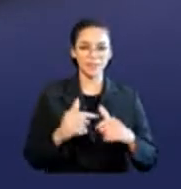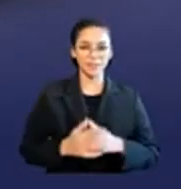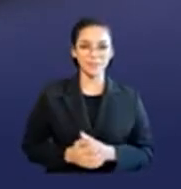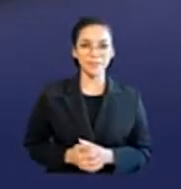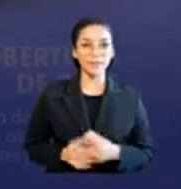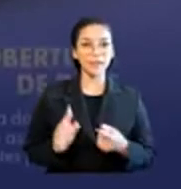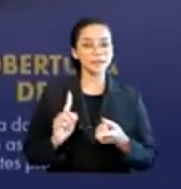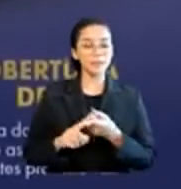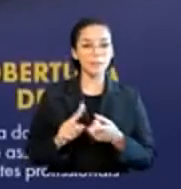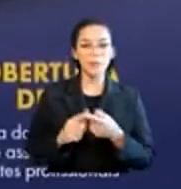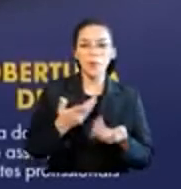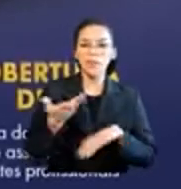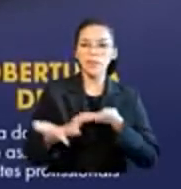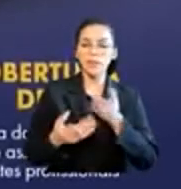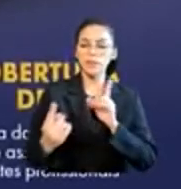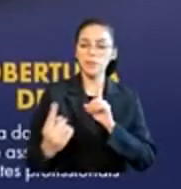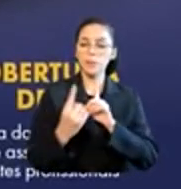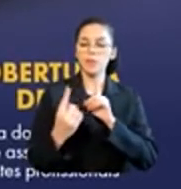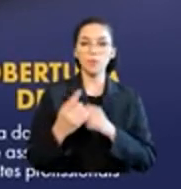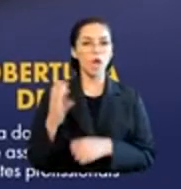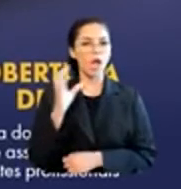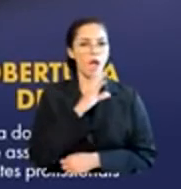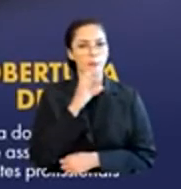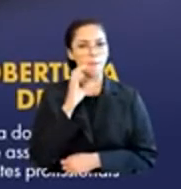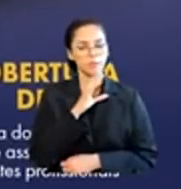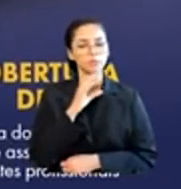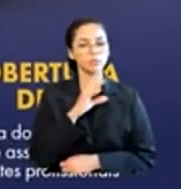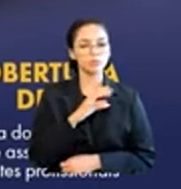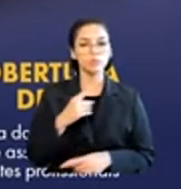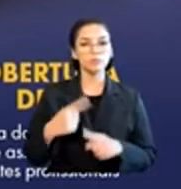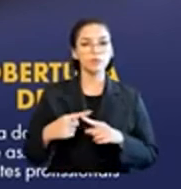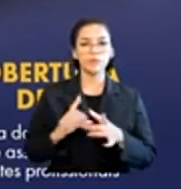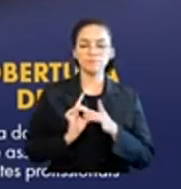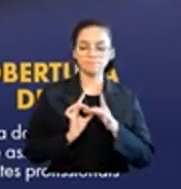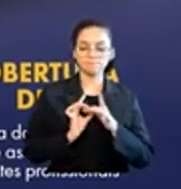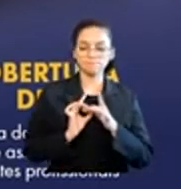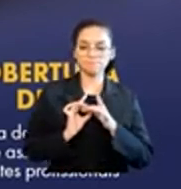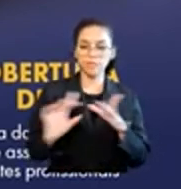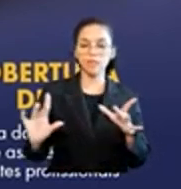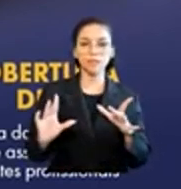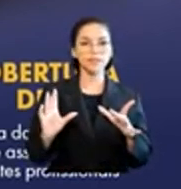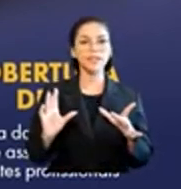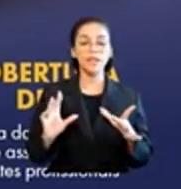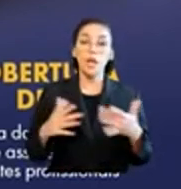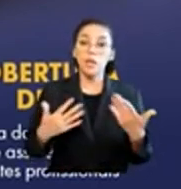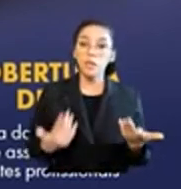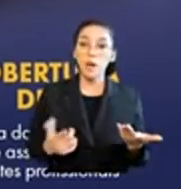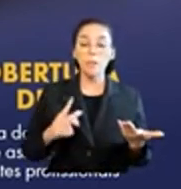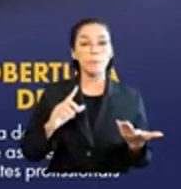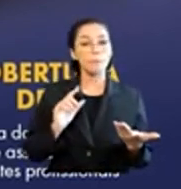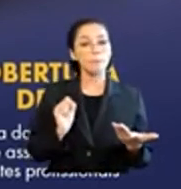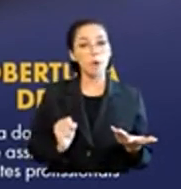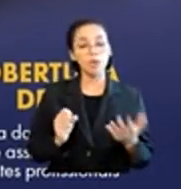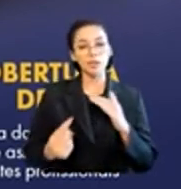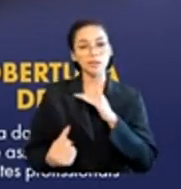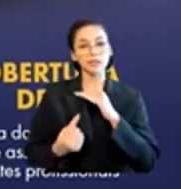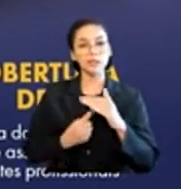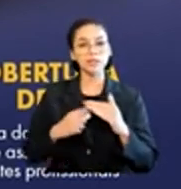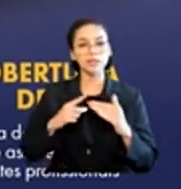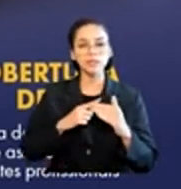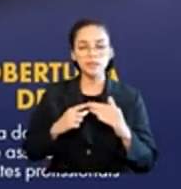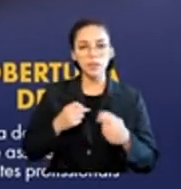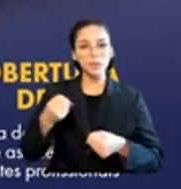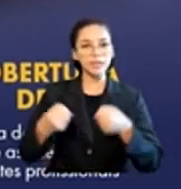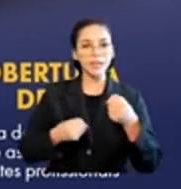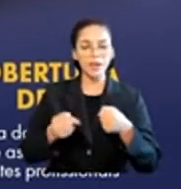atendimento rápido para proporcionar o máximo de disponibilidade, ou seja, permitir que o cliente tenha seu veículo